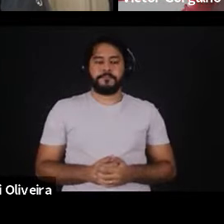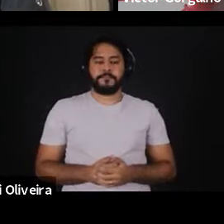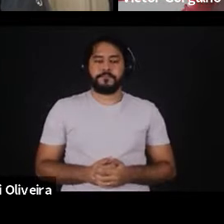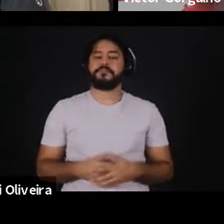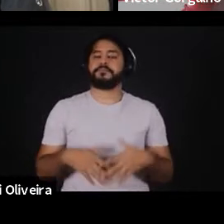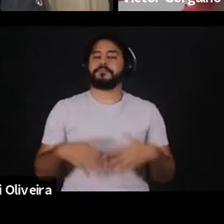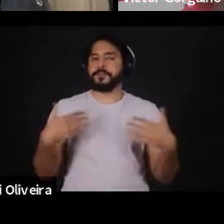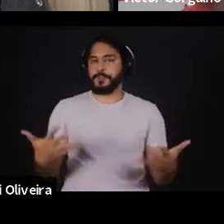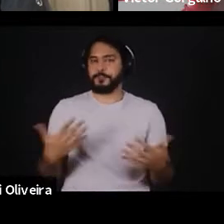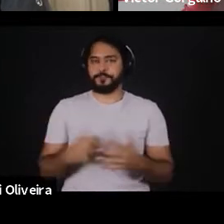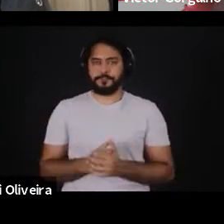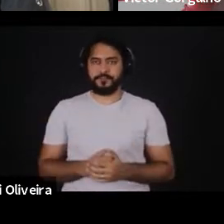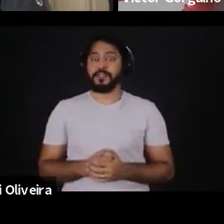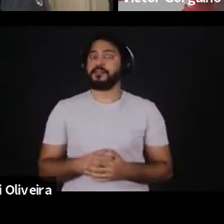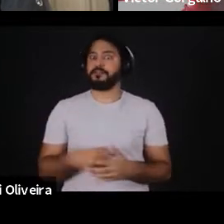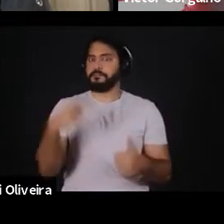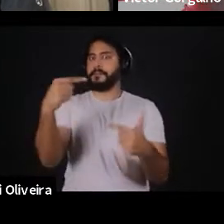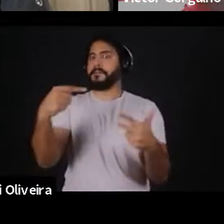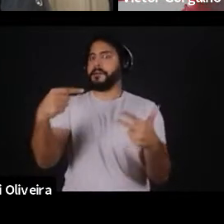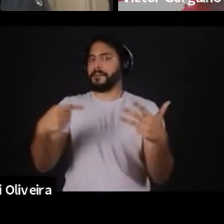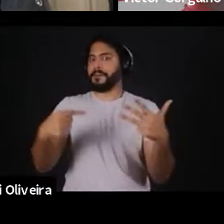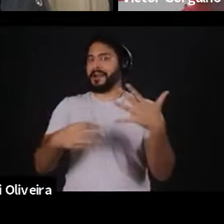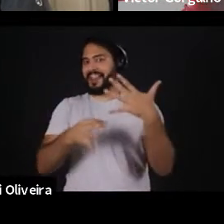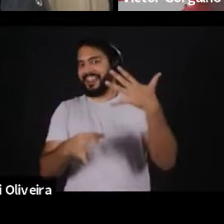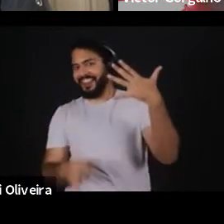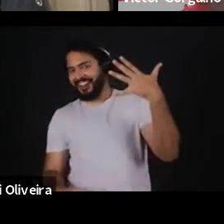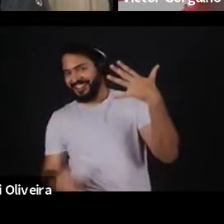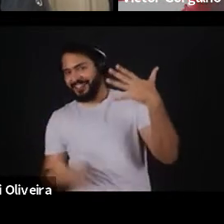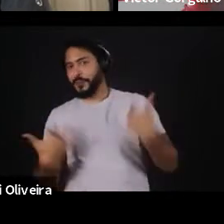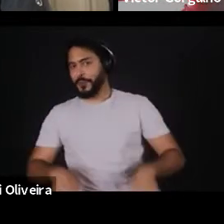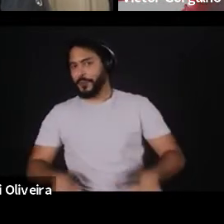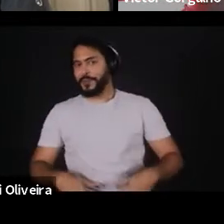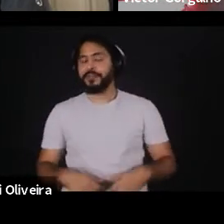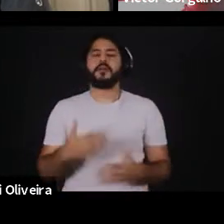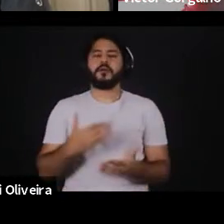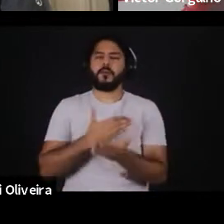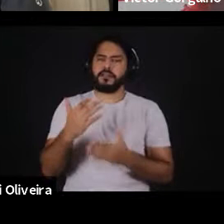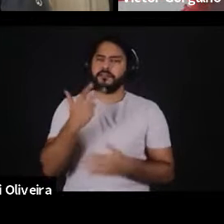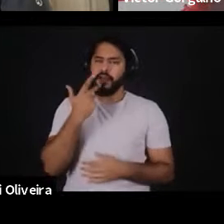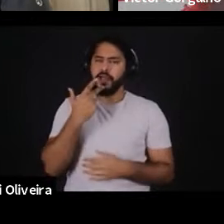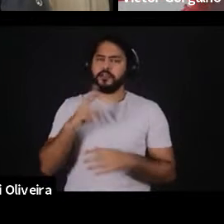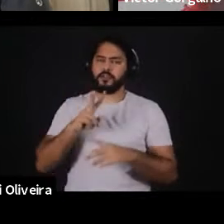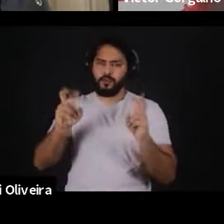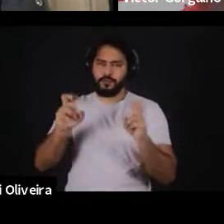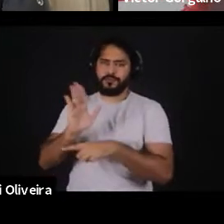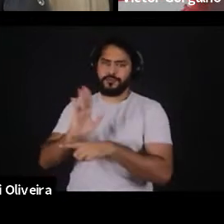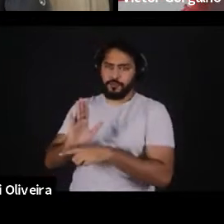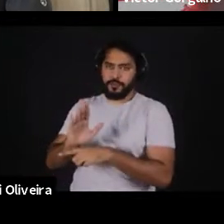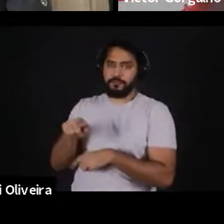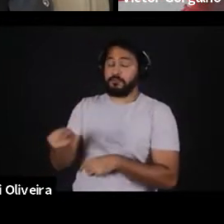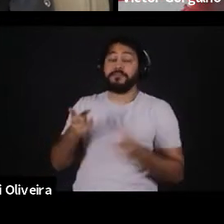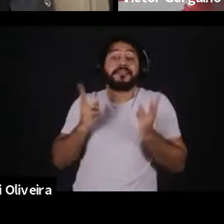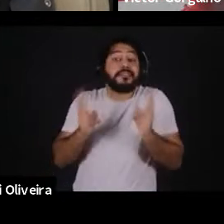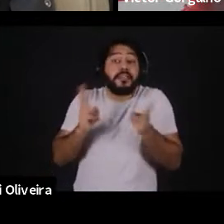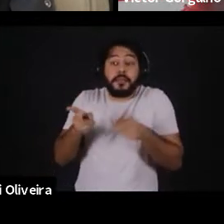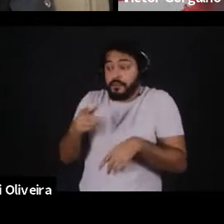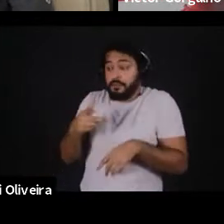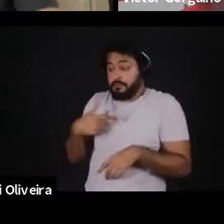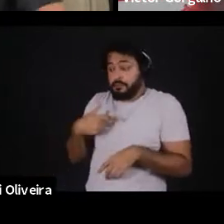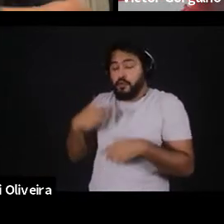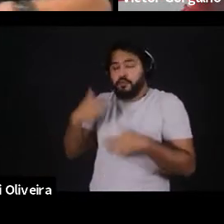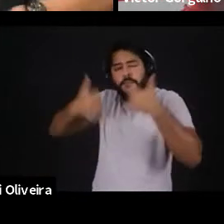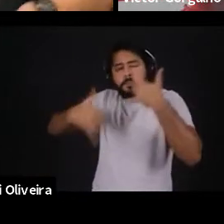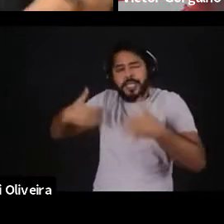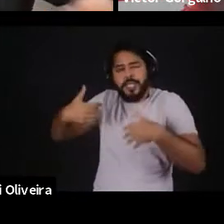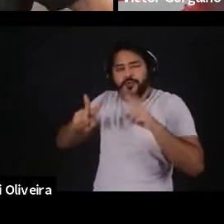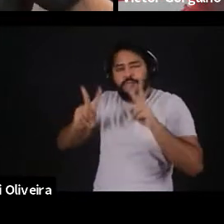Bom, muitas coisas, né? Eu vou começar falando sobre o dilema racial. Eu acho que toda vez que eu falo sobre o filme, eu começo dizendo